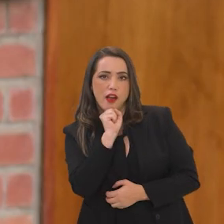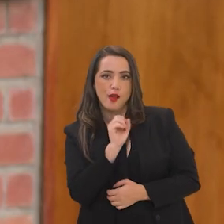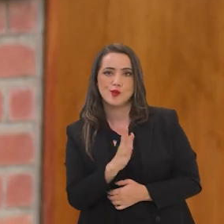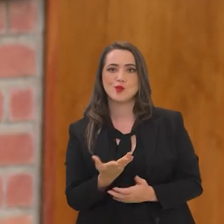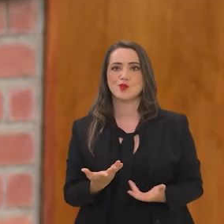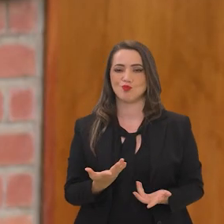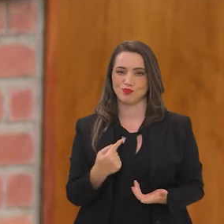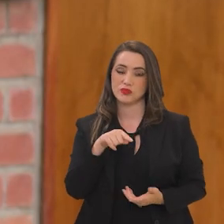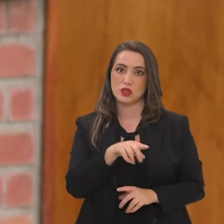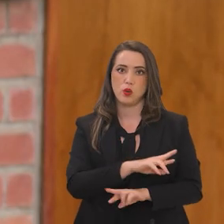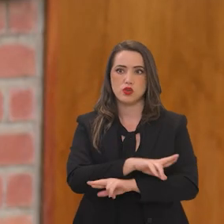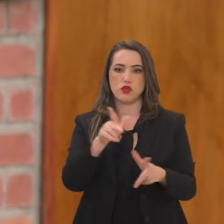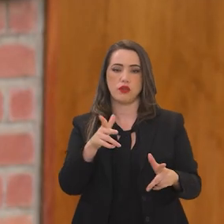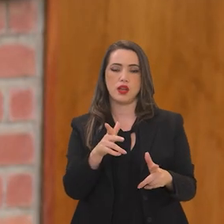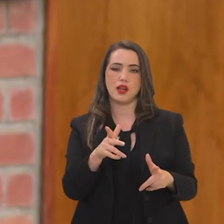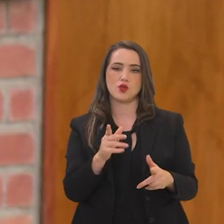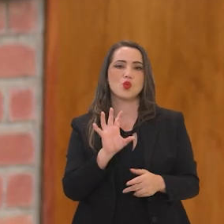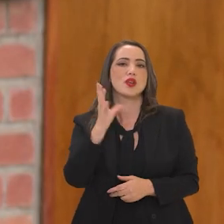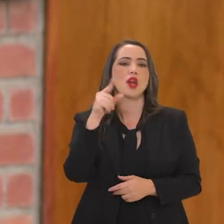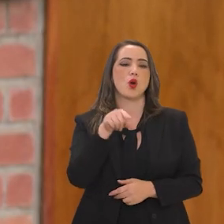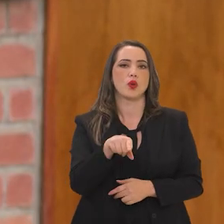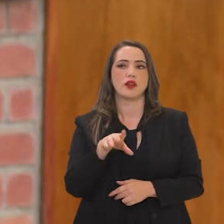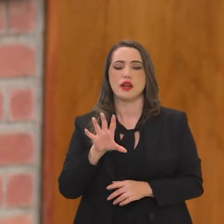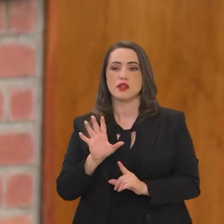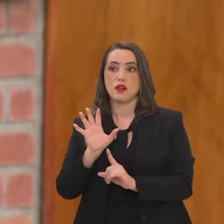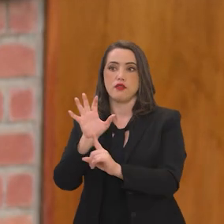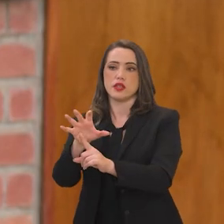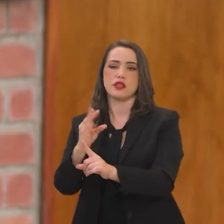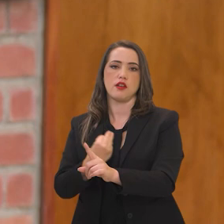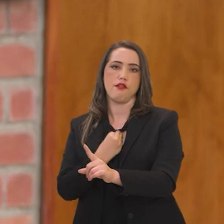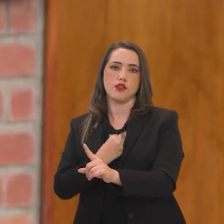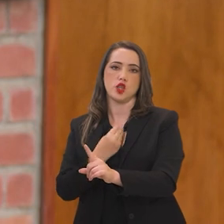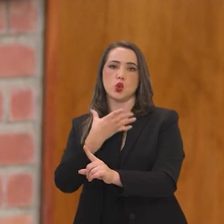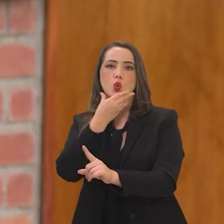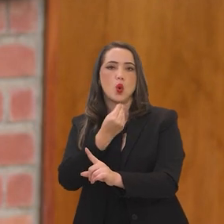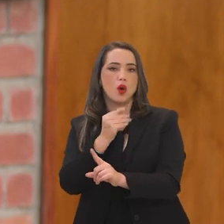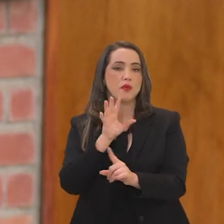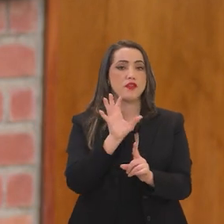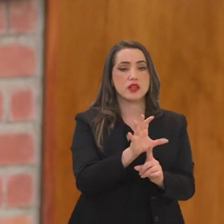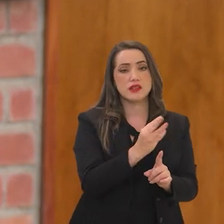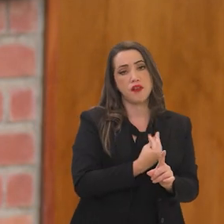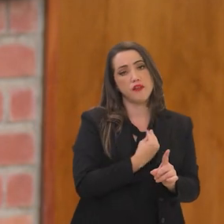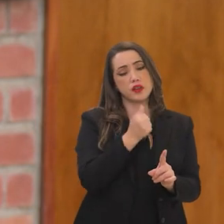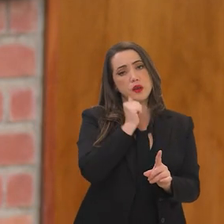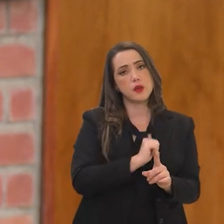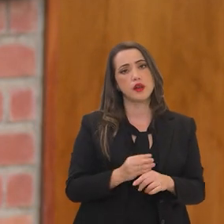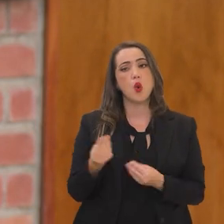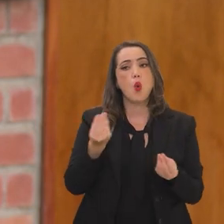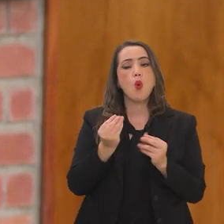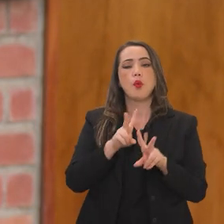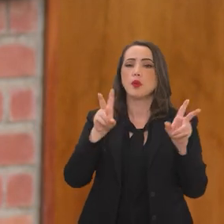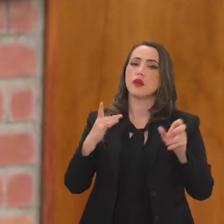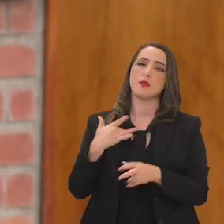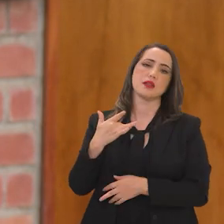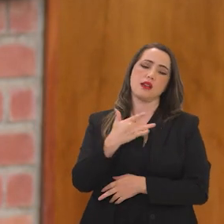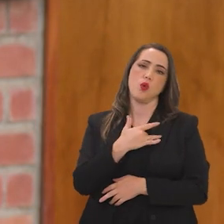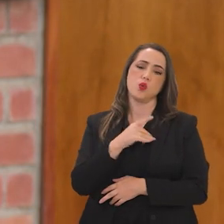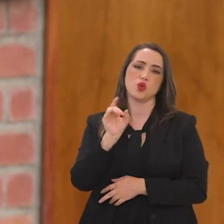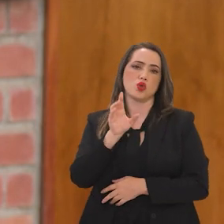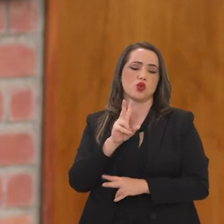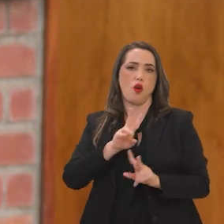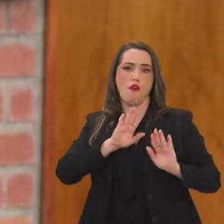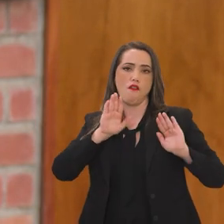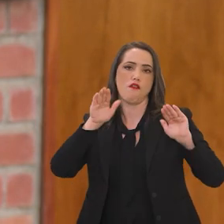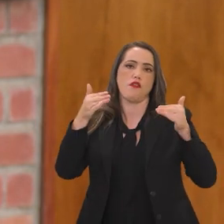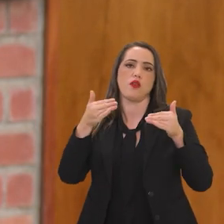idosos Então você tem um impacto diferencial sobre homens e mulheres como é que você trabalha as questões da Saúde feminina que não seja sobre